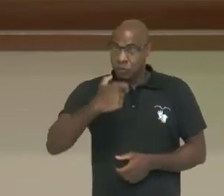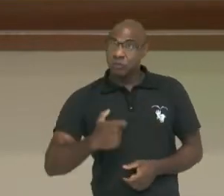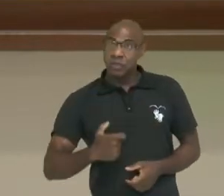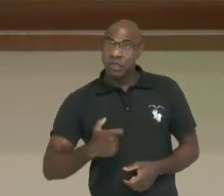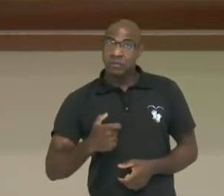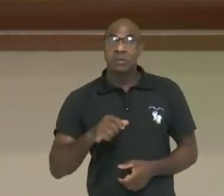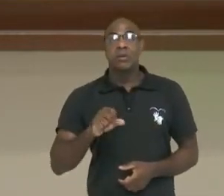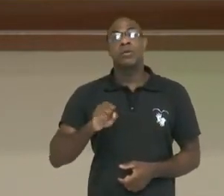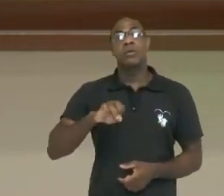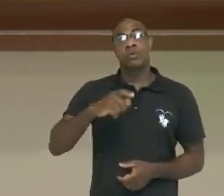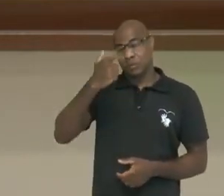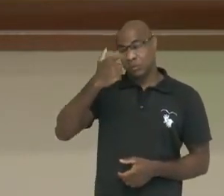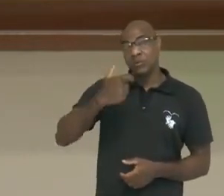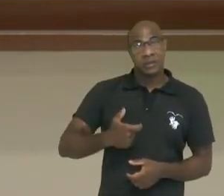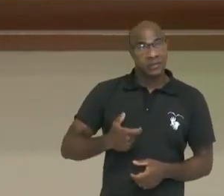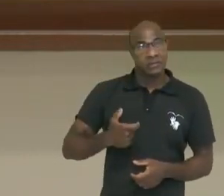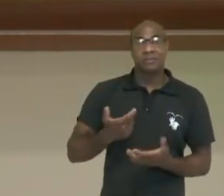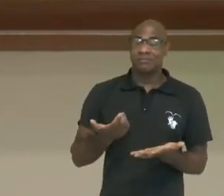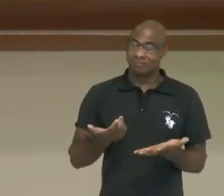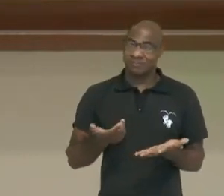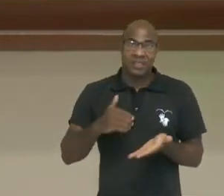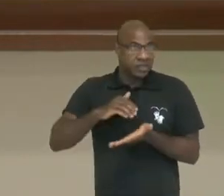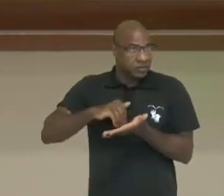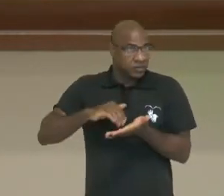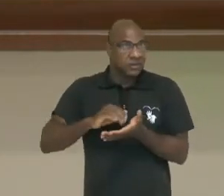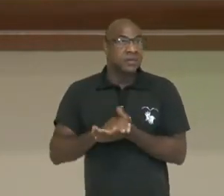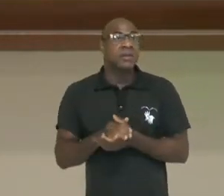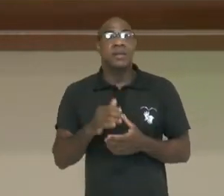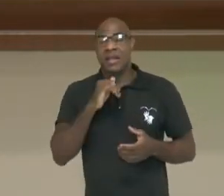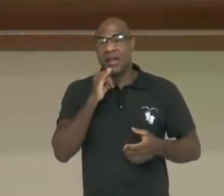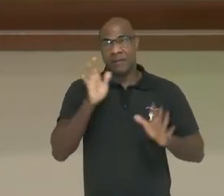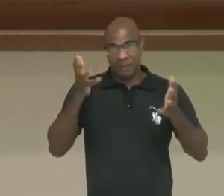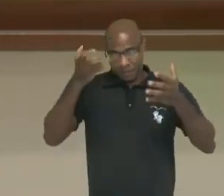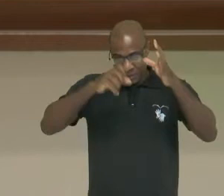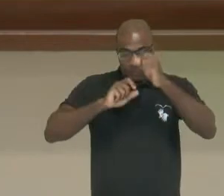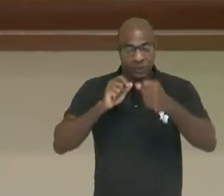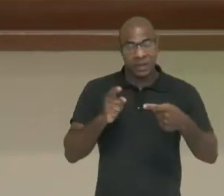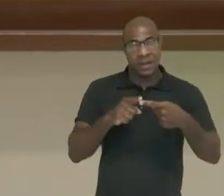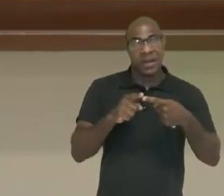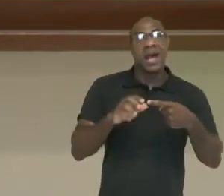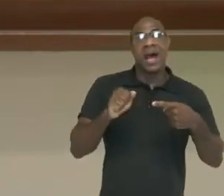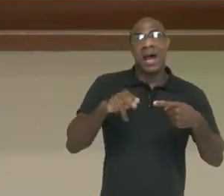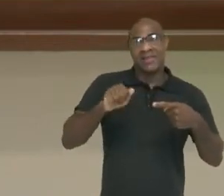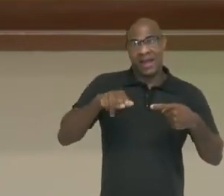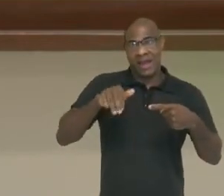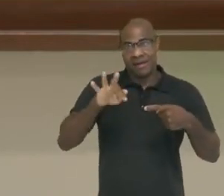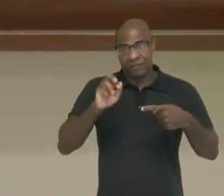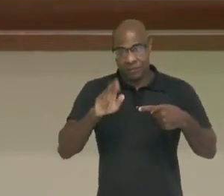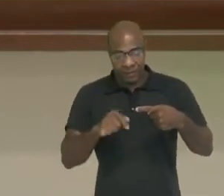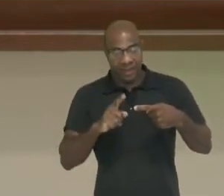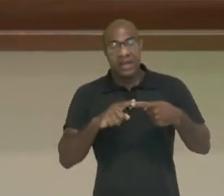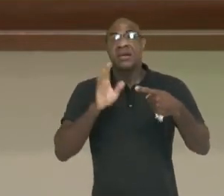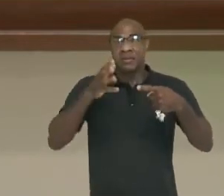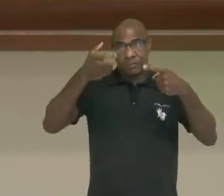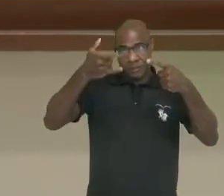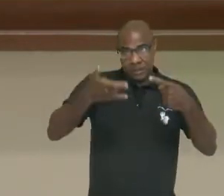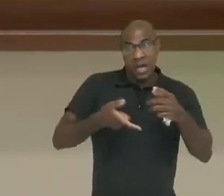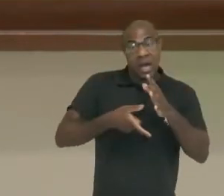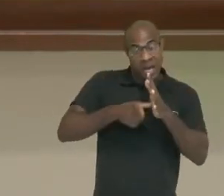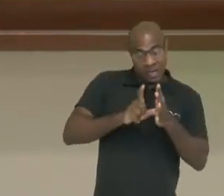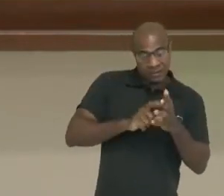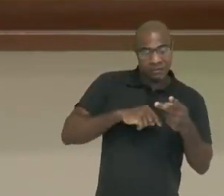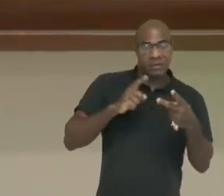coesão por elipse. Então, nós já vimos anáfora, que é a retomada de um termo que já foi informado